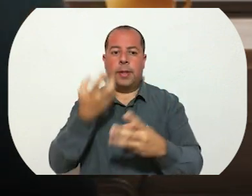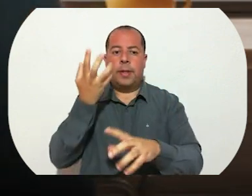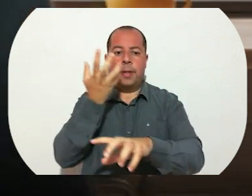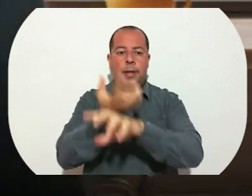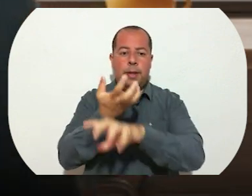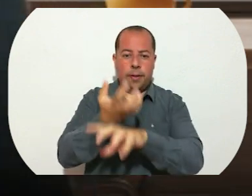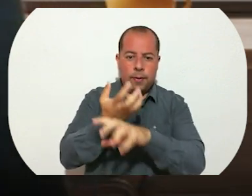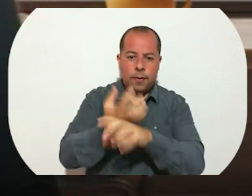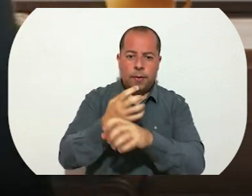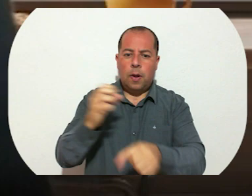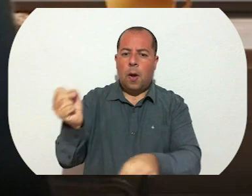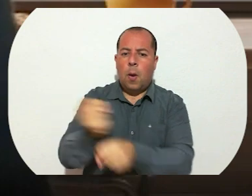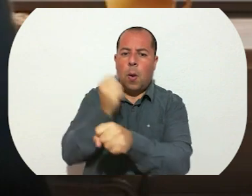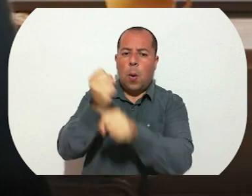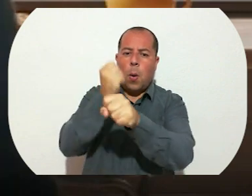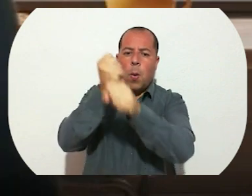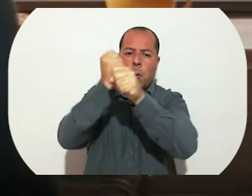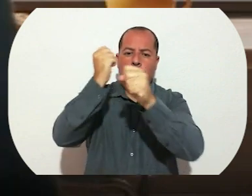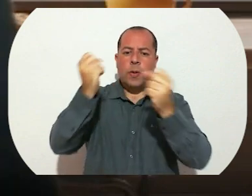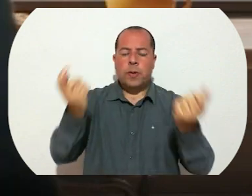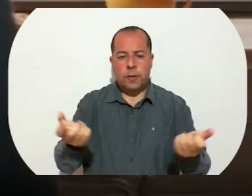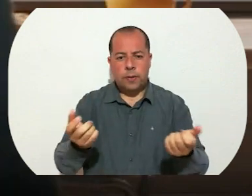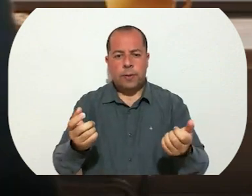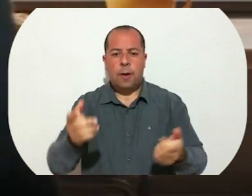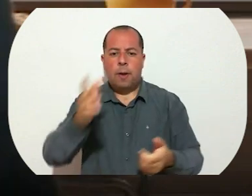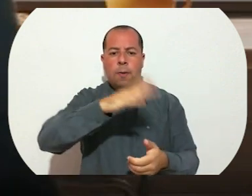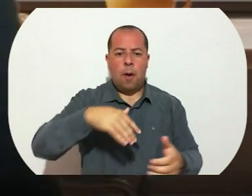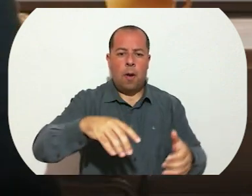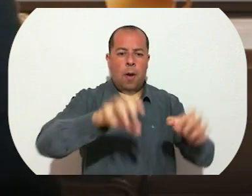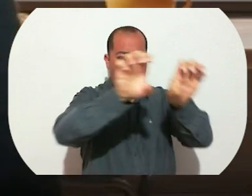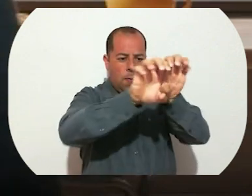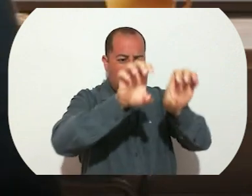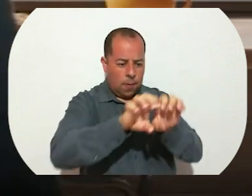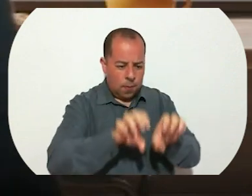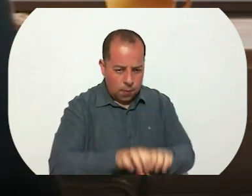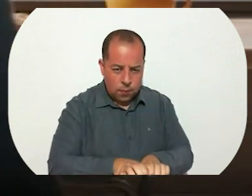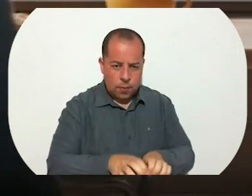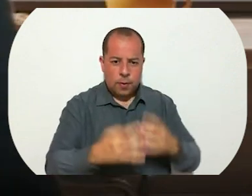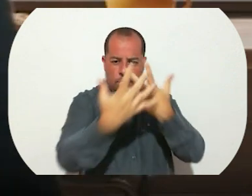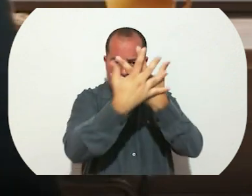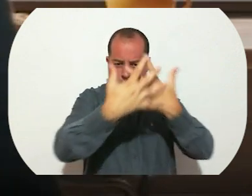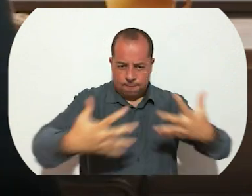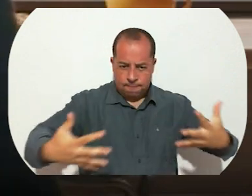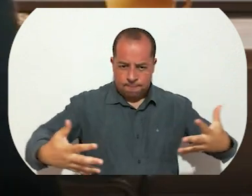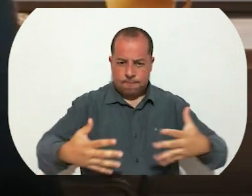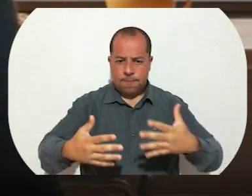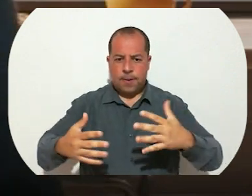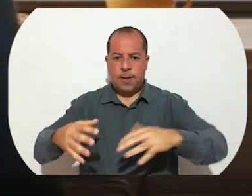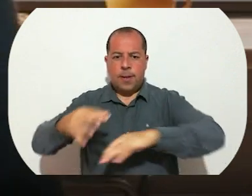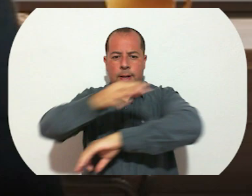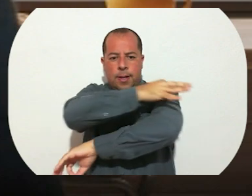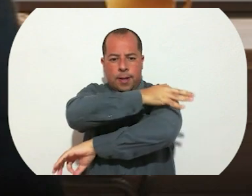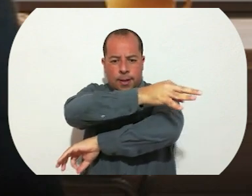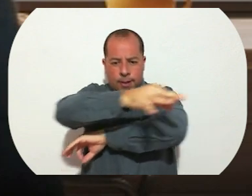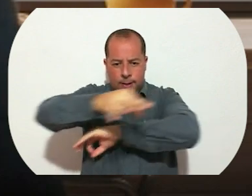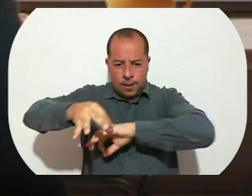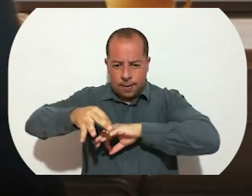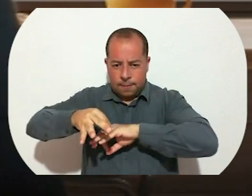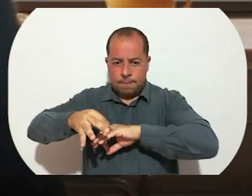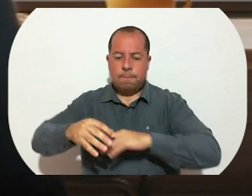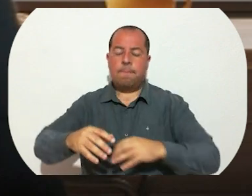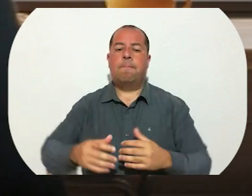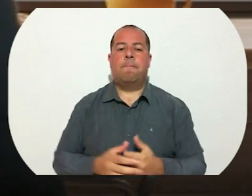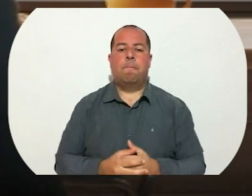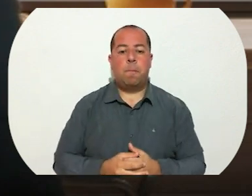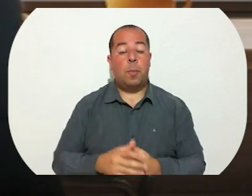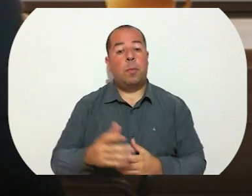exemplo, as disciplinas de construção civil, estruturas de concreto armado, arquitetura, entre